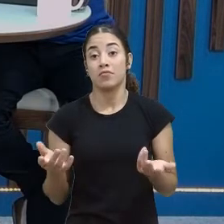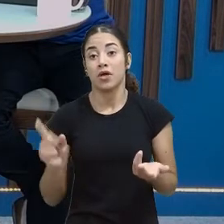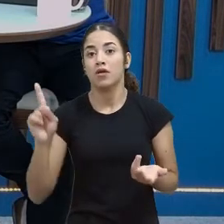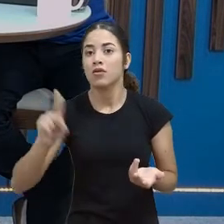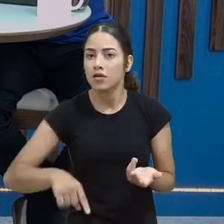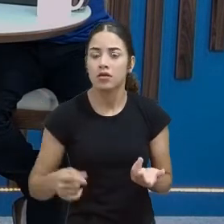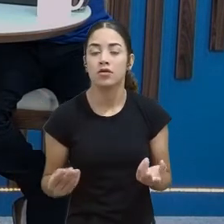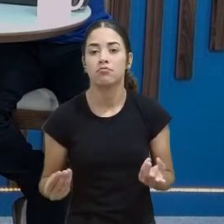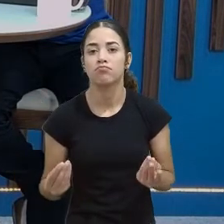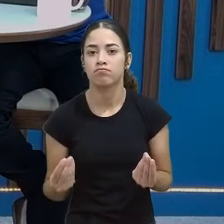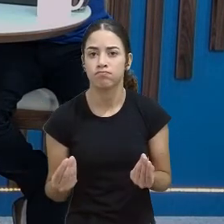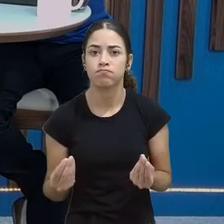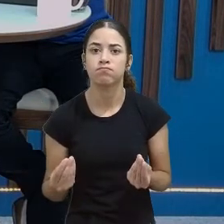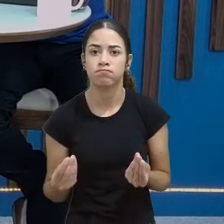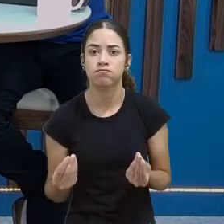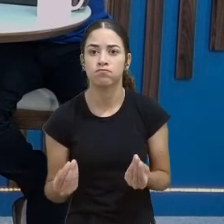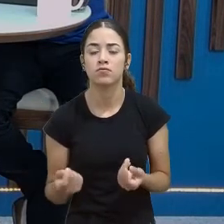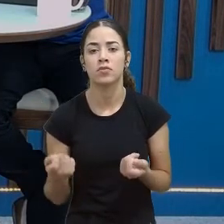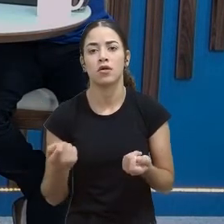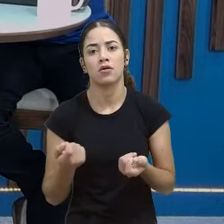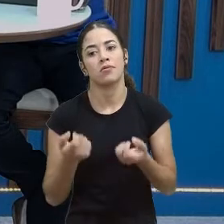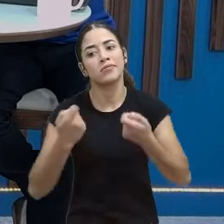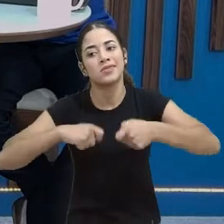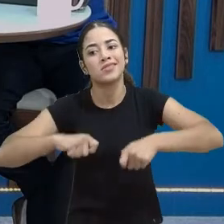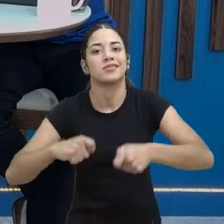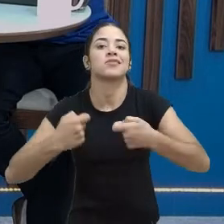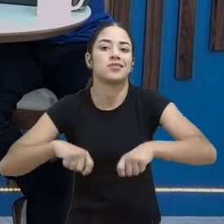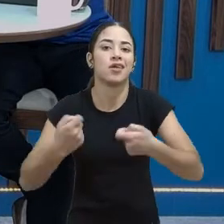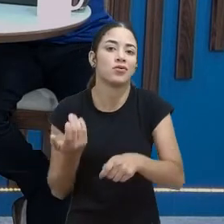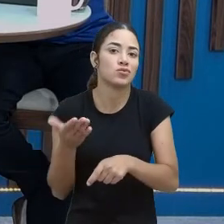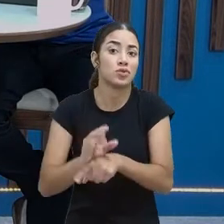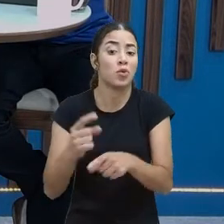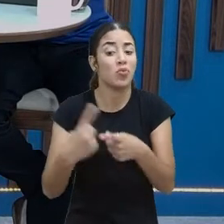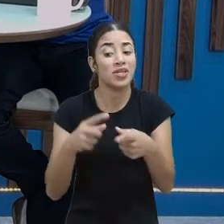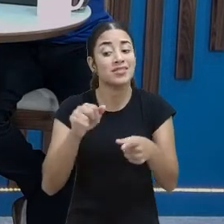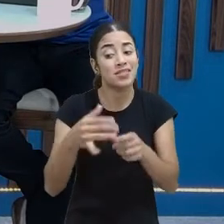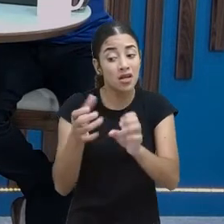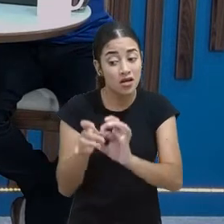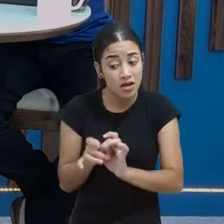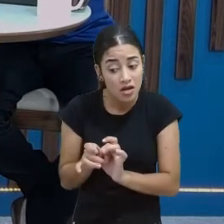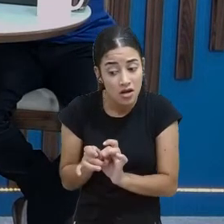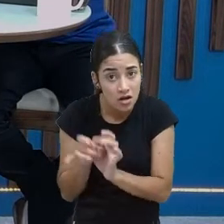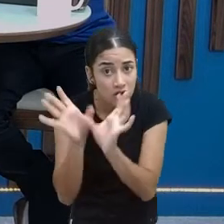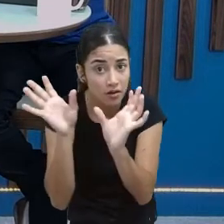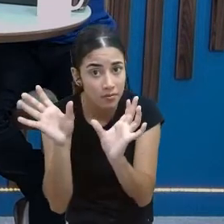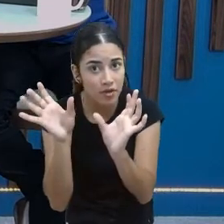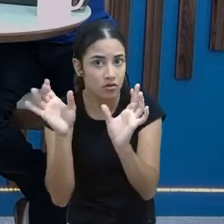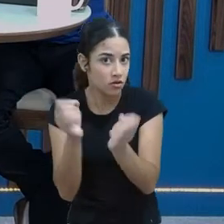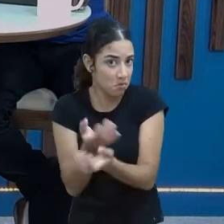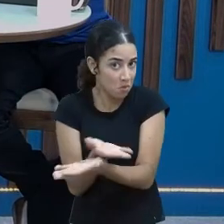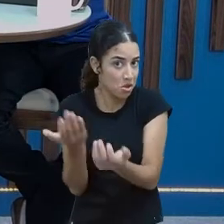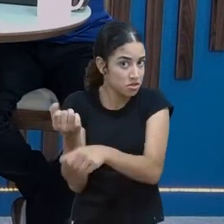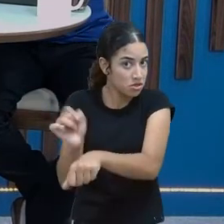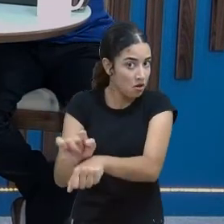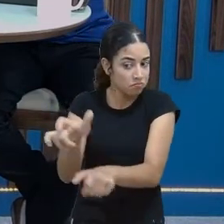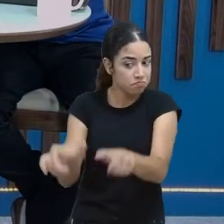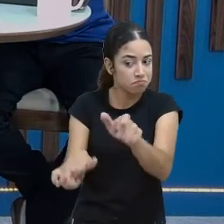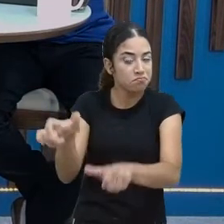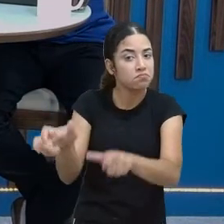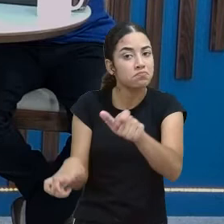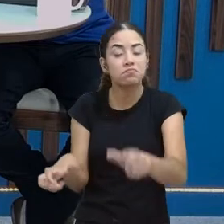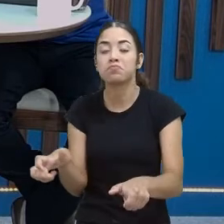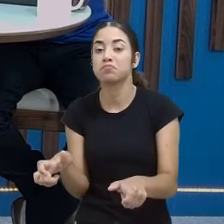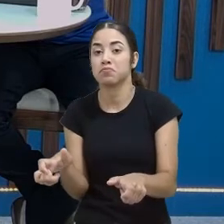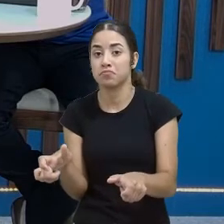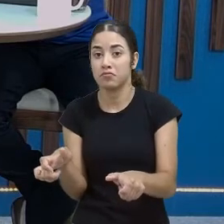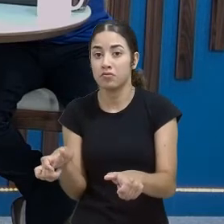ficou muito a desejar, né? Porque se libertou, se deu alforria a esses escravos, né? Essas pessoas,